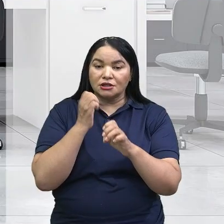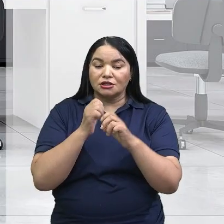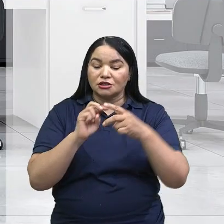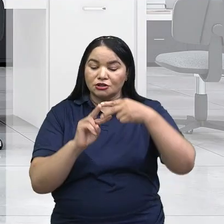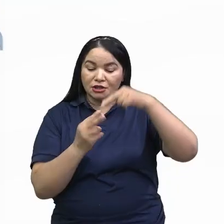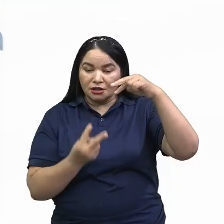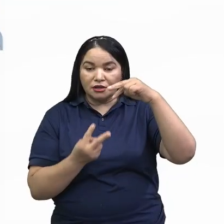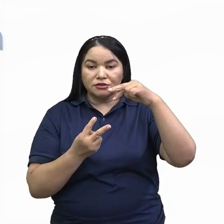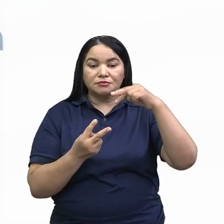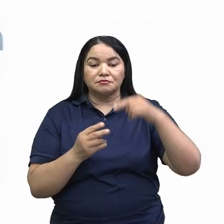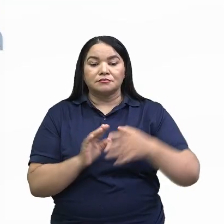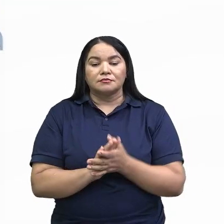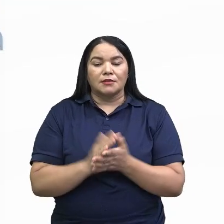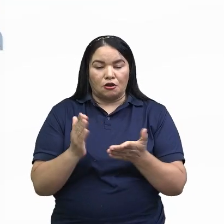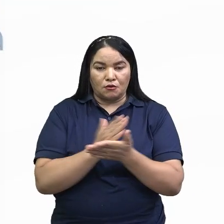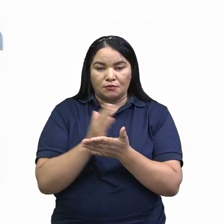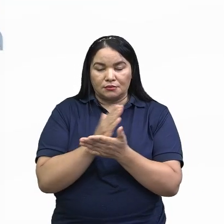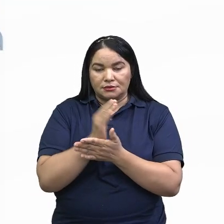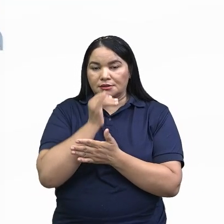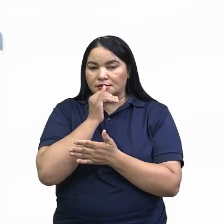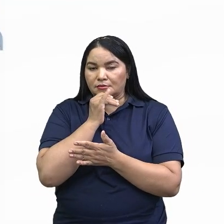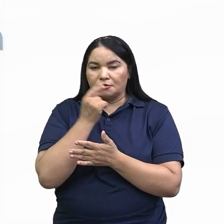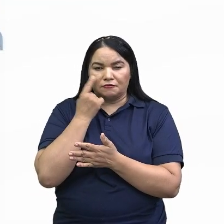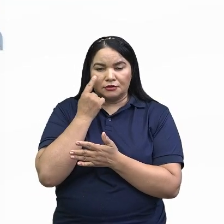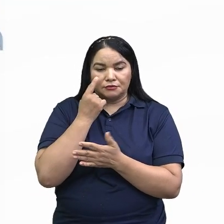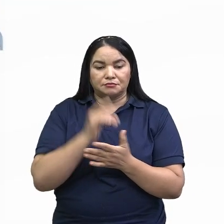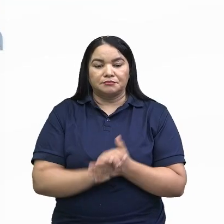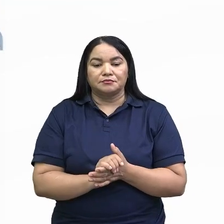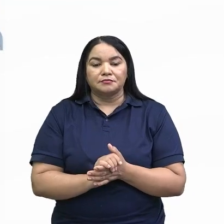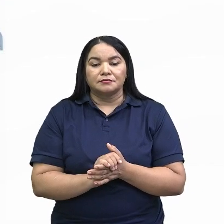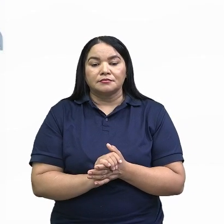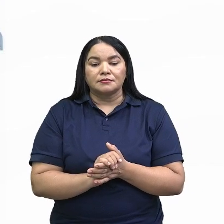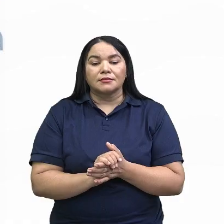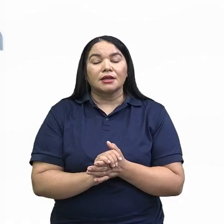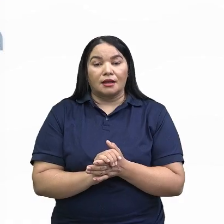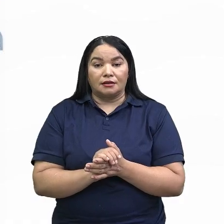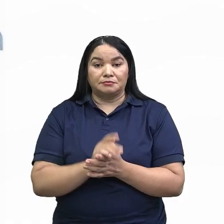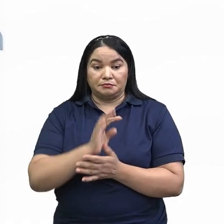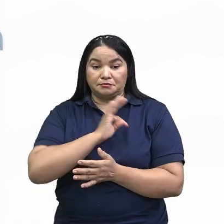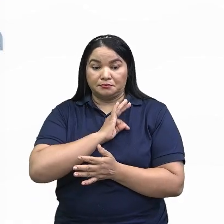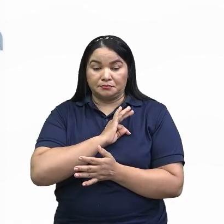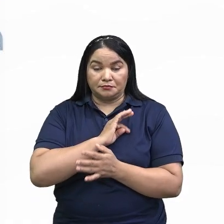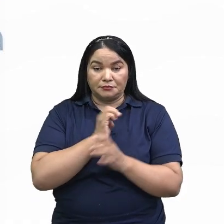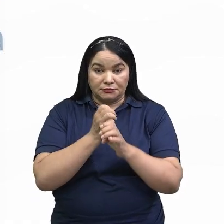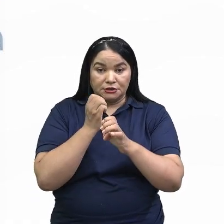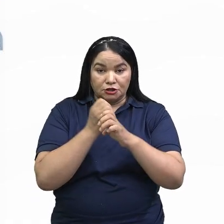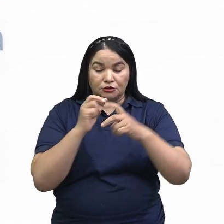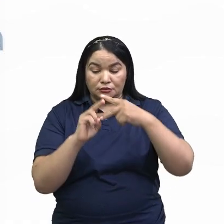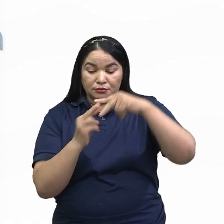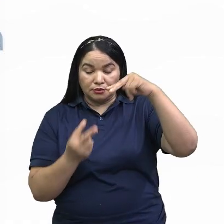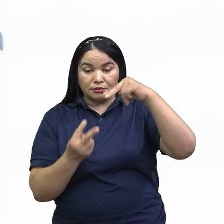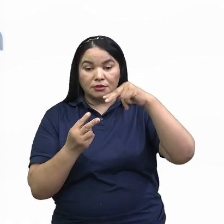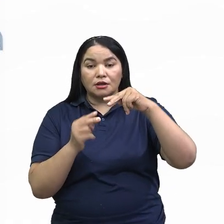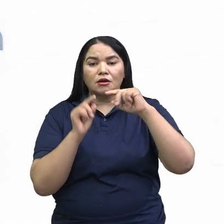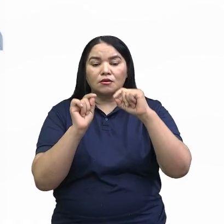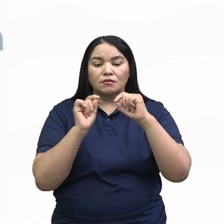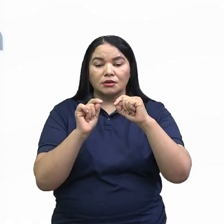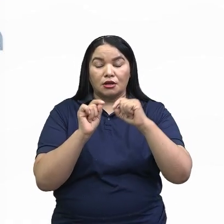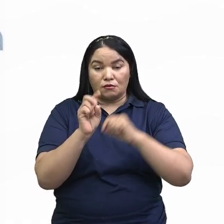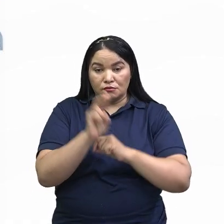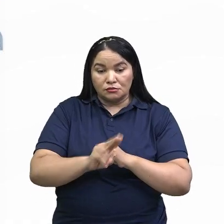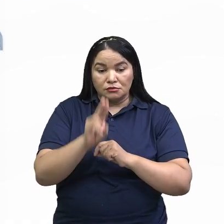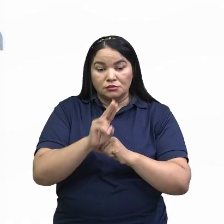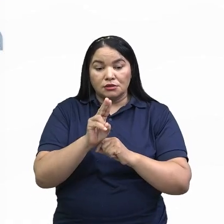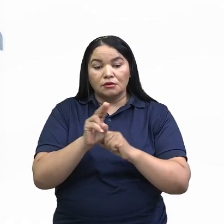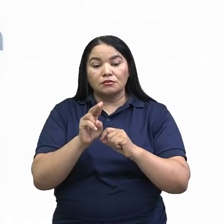na nossa próxima imagem alguns exemplos, olha só. Através das técnicas de engenharia genética, é possível usar